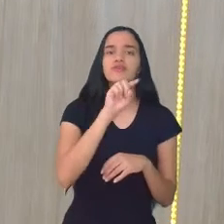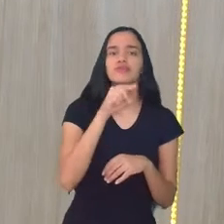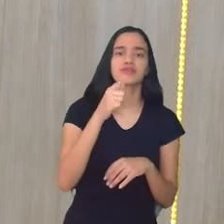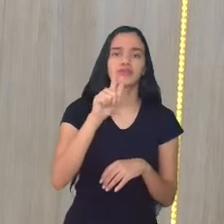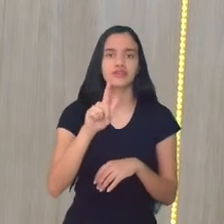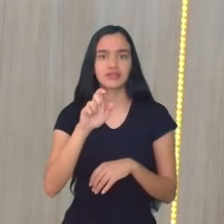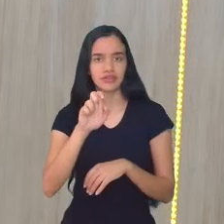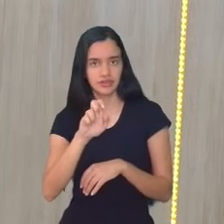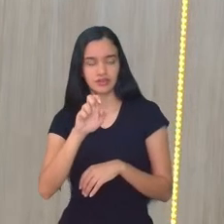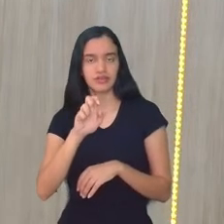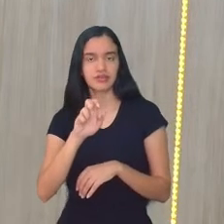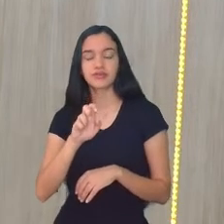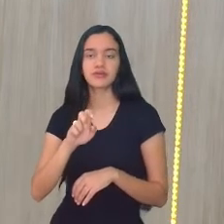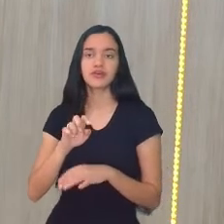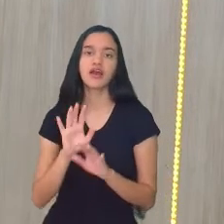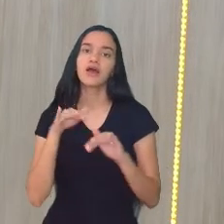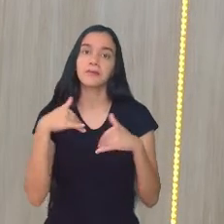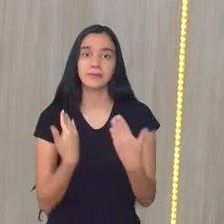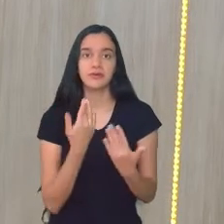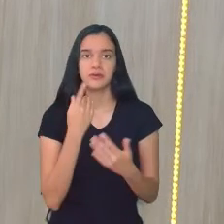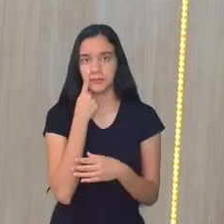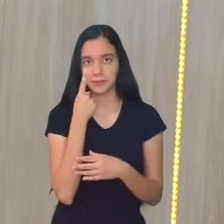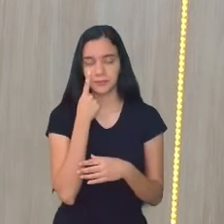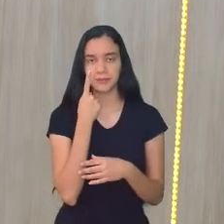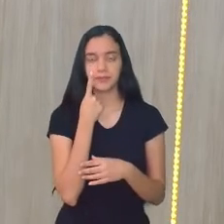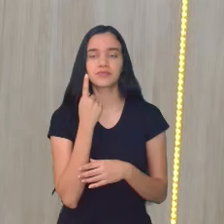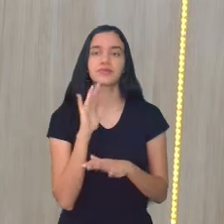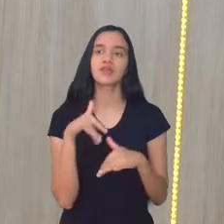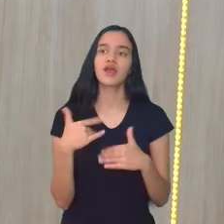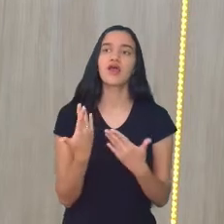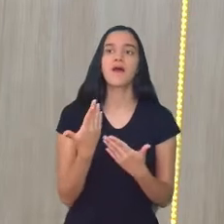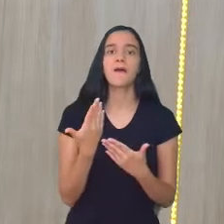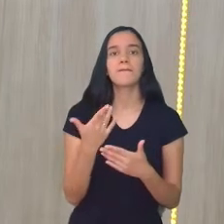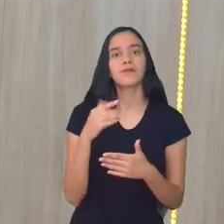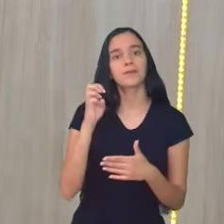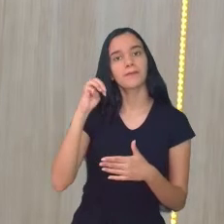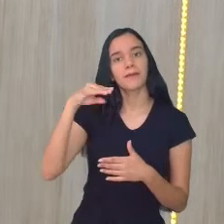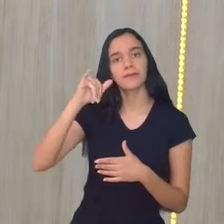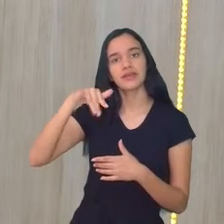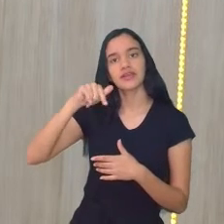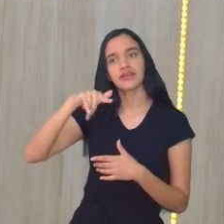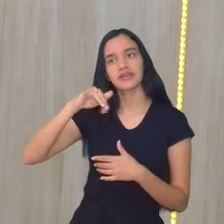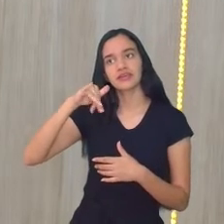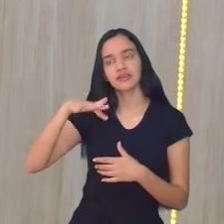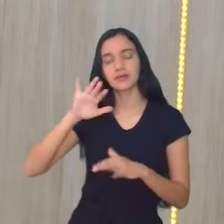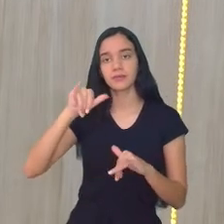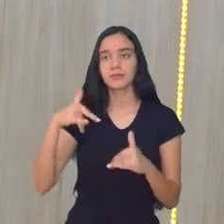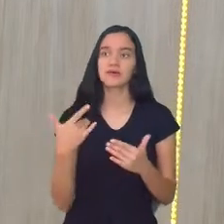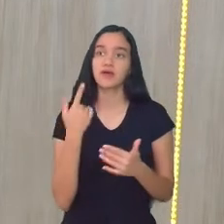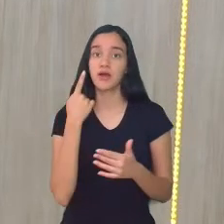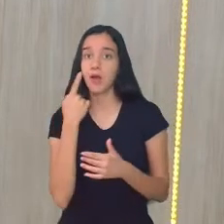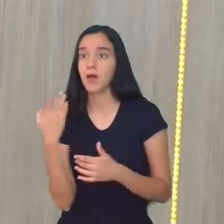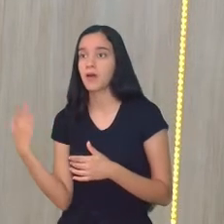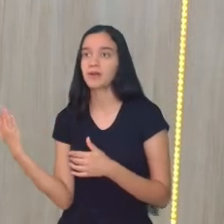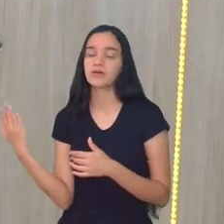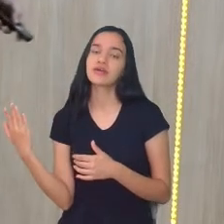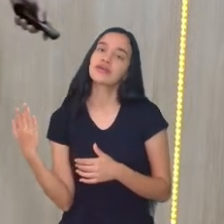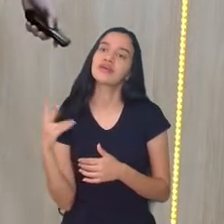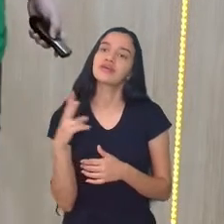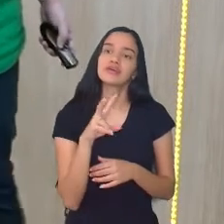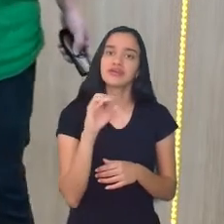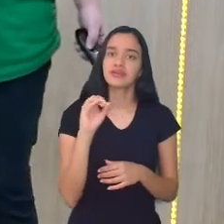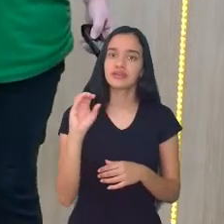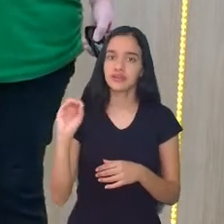da metade, tá? Então, para eu ir para miligrama, vezes 10, 500